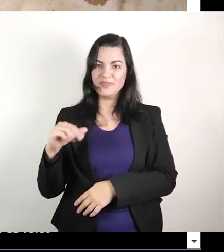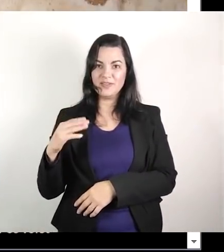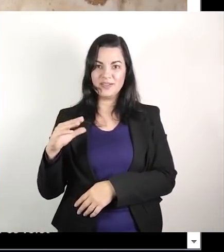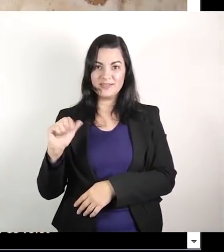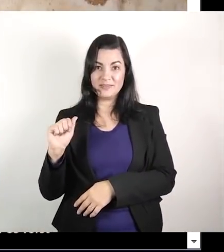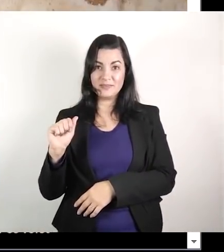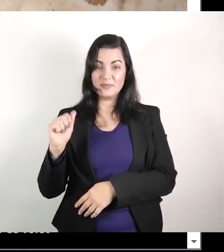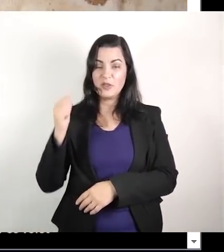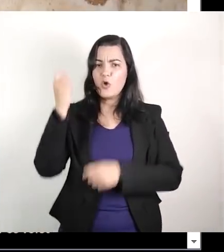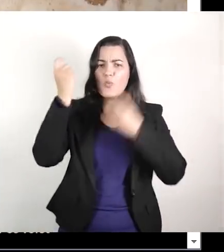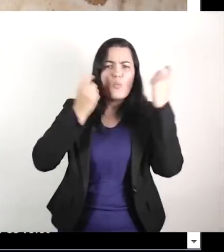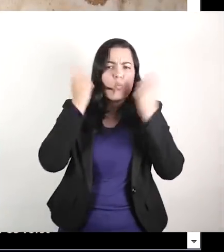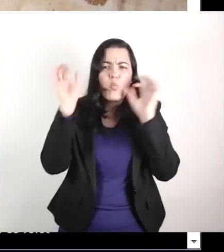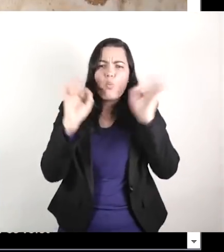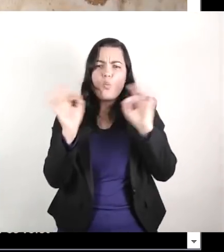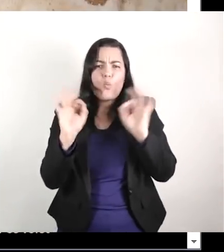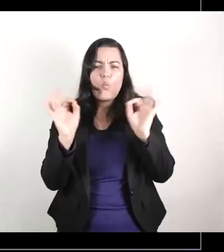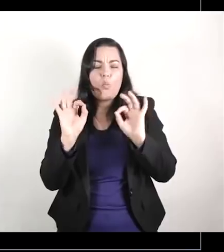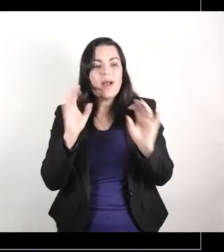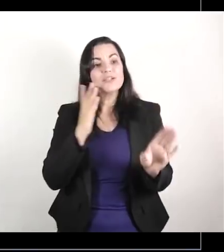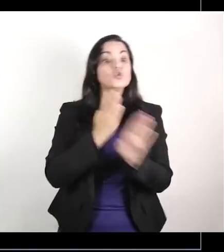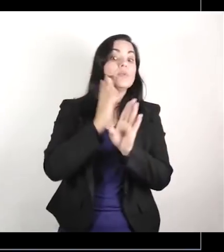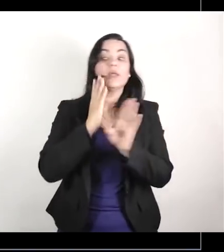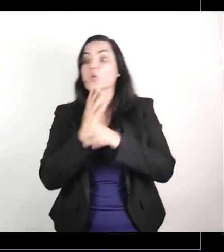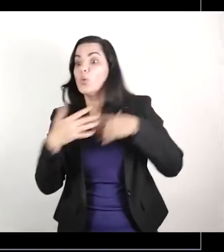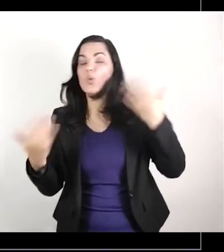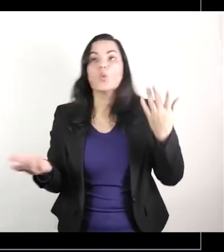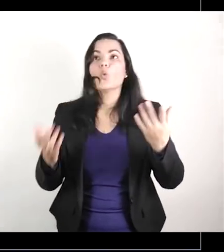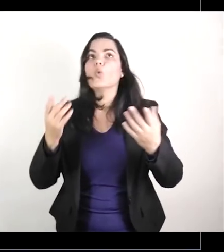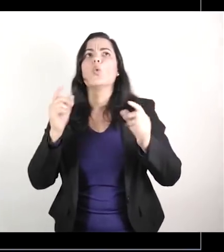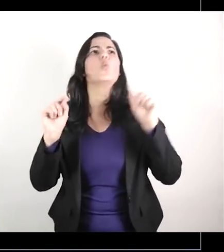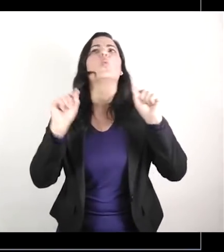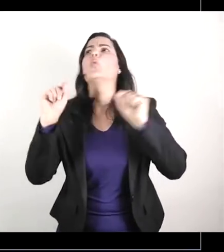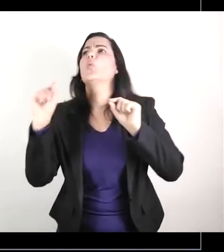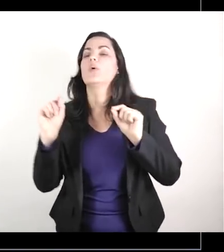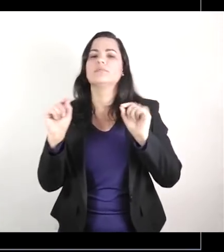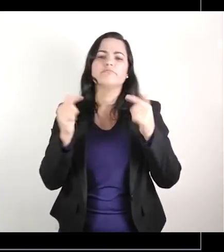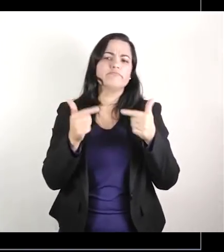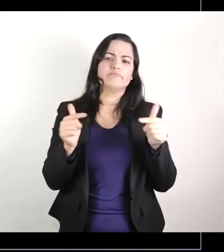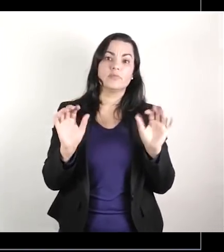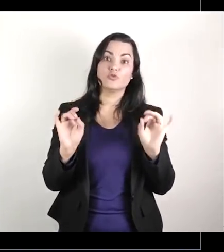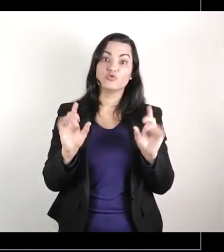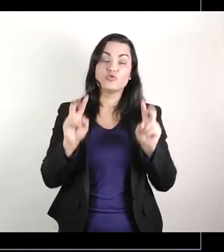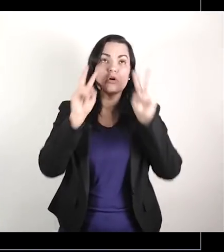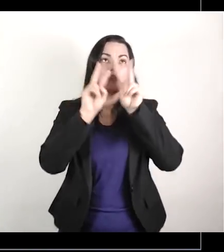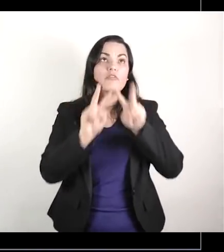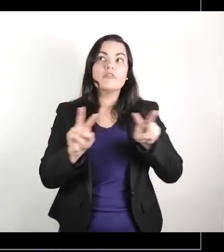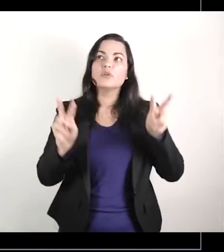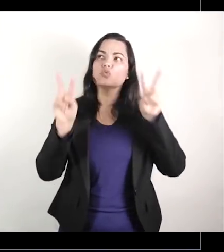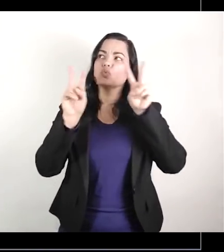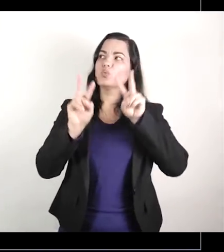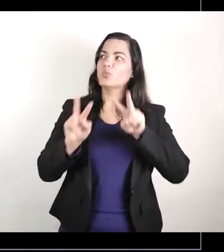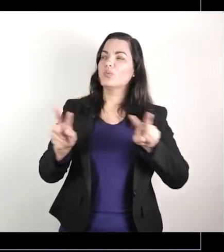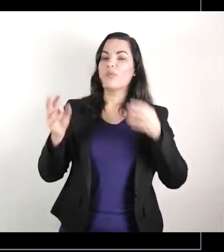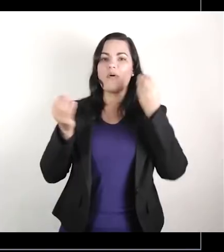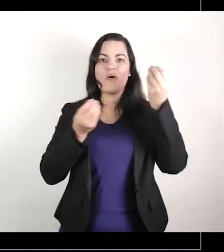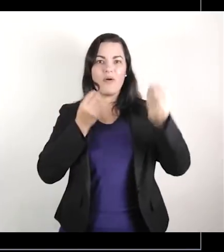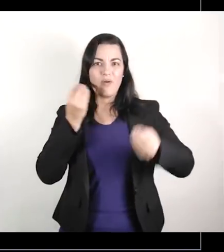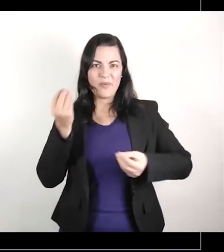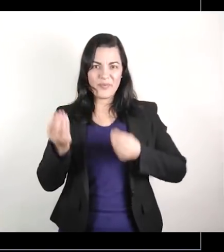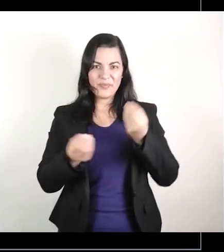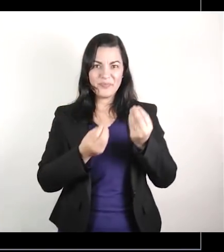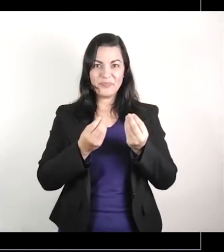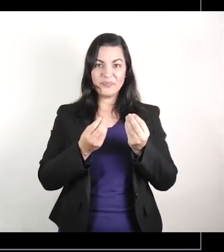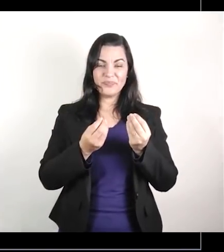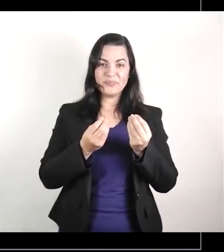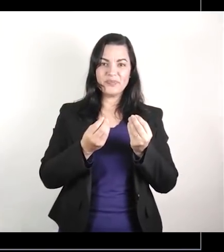preocupar nesse momento em tentar descobrir tudo que está escrito por aí. O importante é vocês